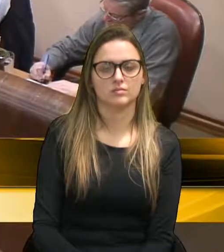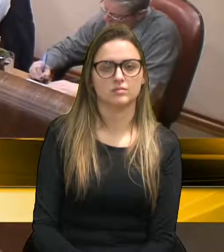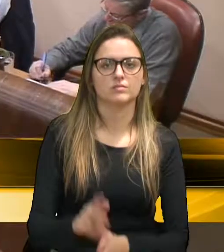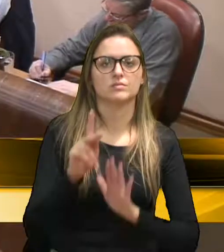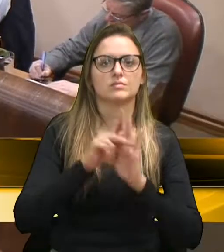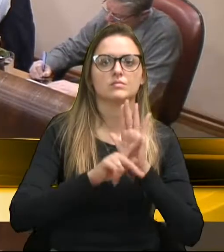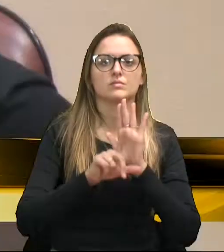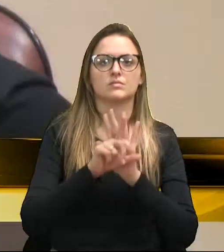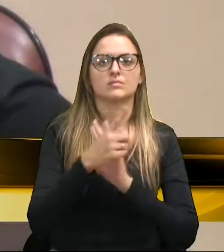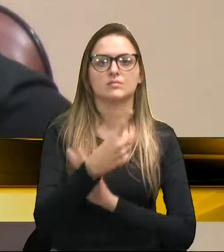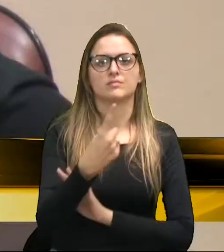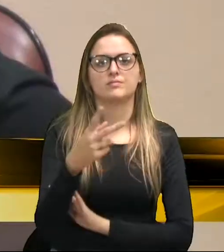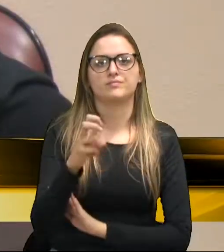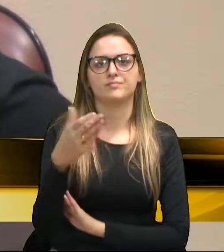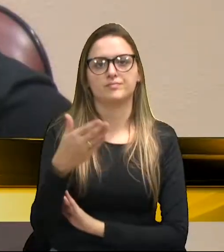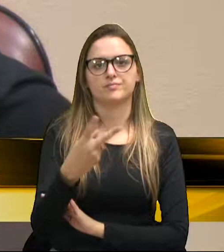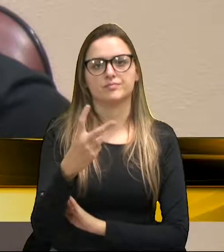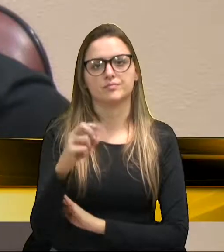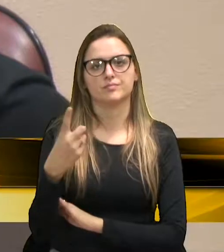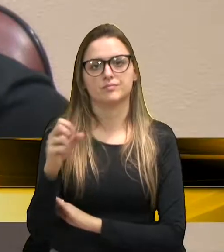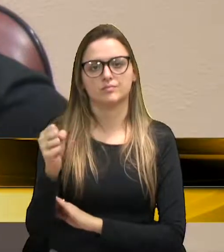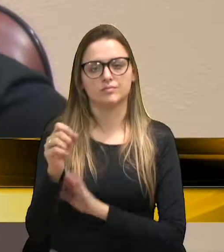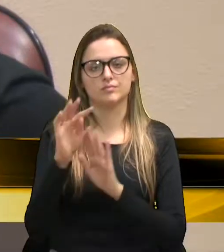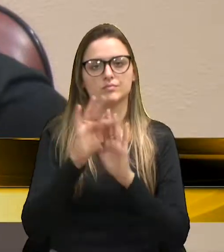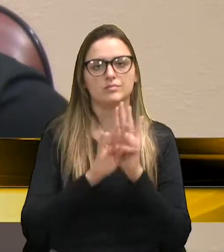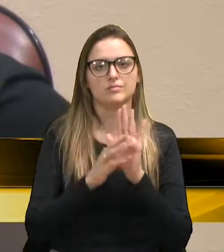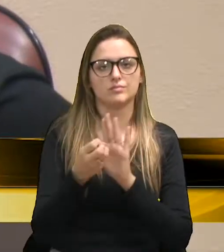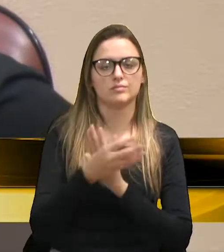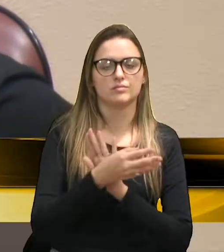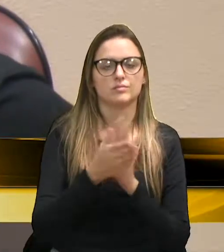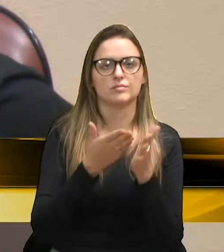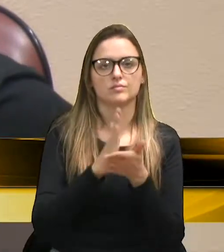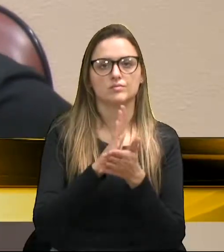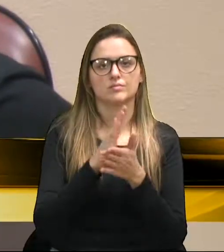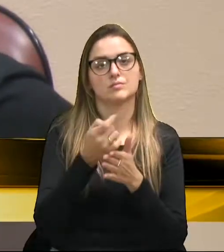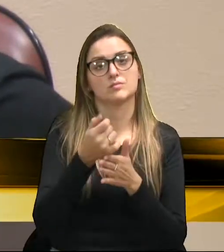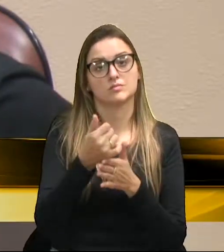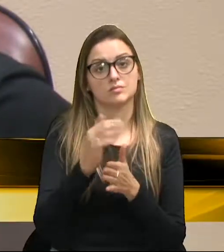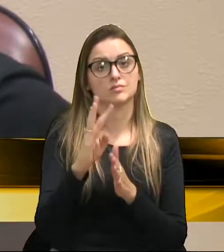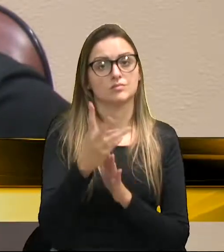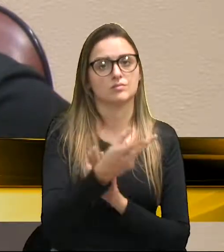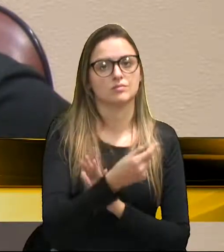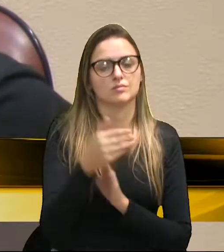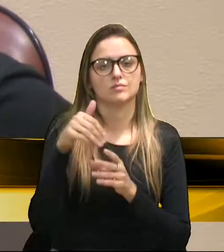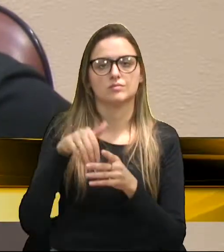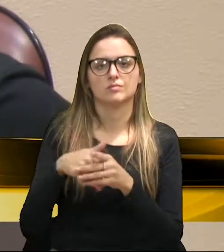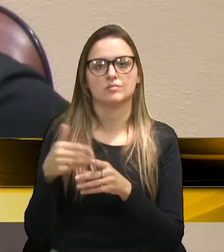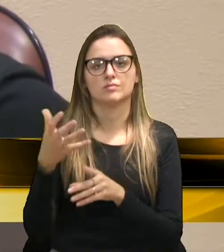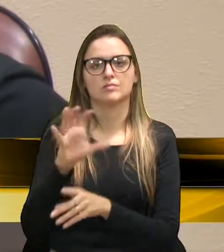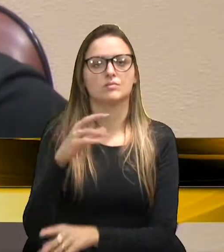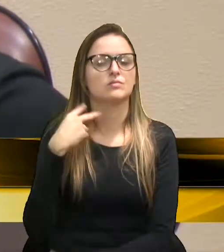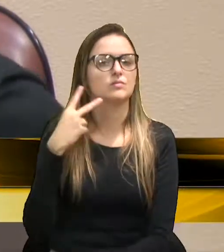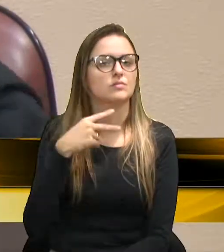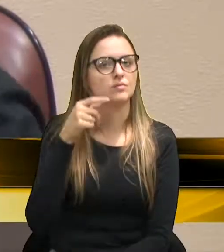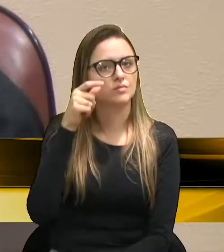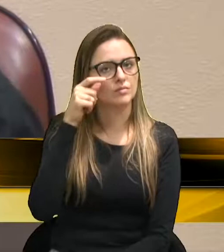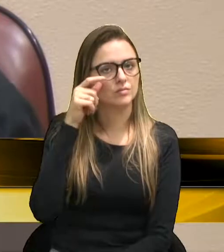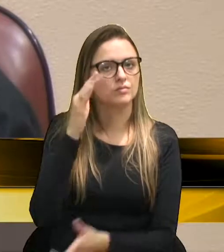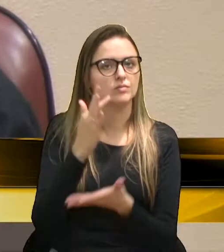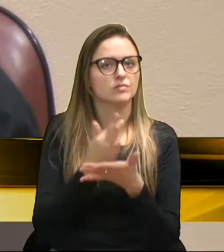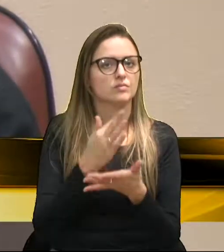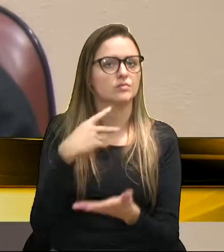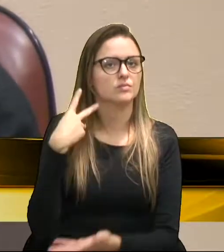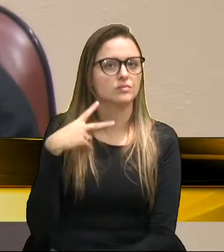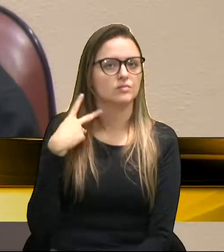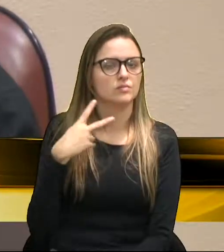Projeto de lei número 115/2018 com mensagem retificativa, aprovado por maioria. Voto contrário do vereador Paulo Périco, ausente